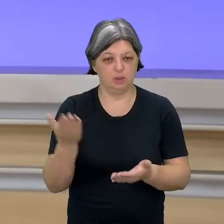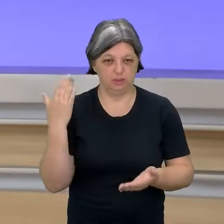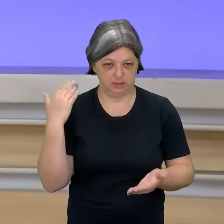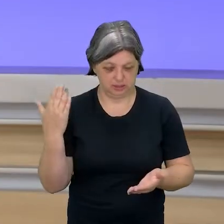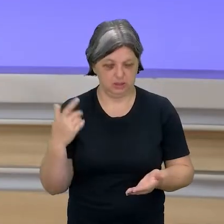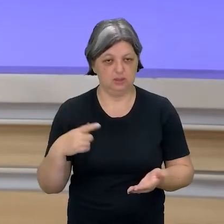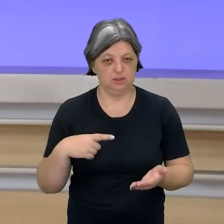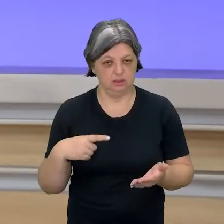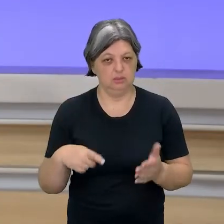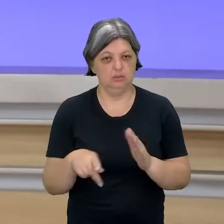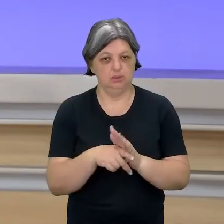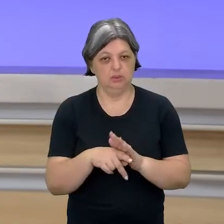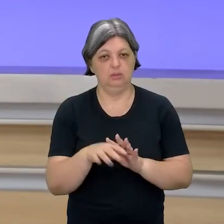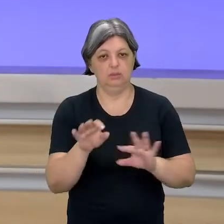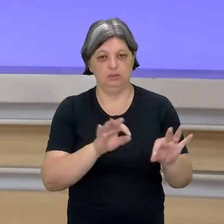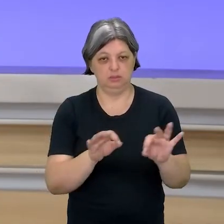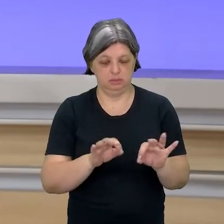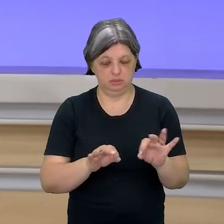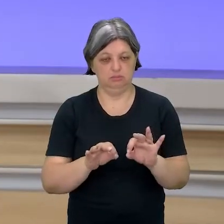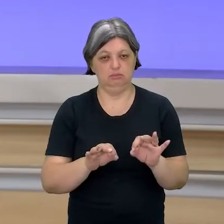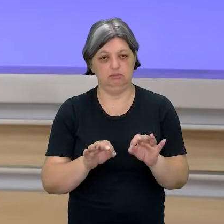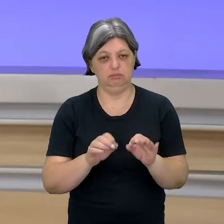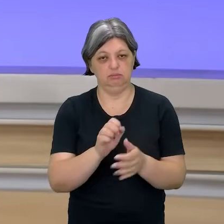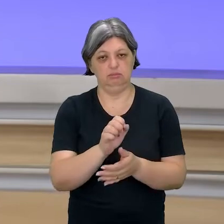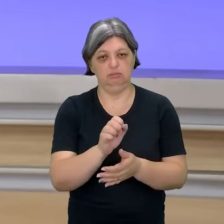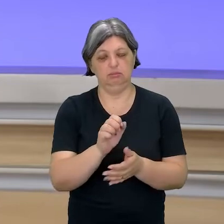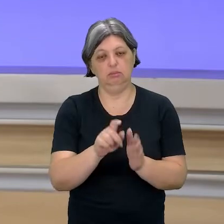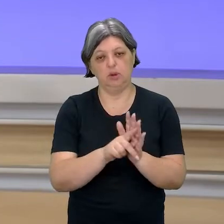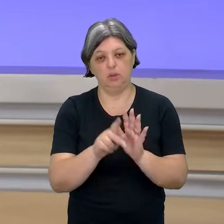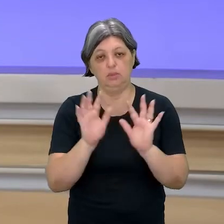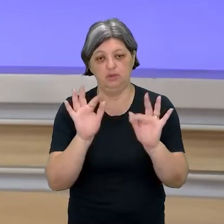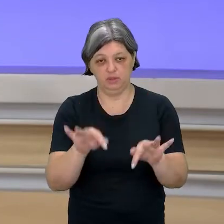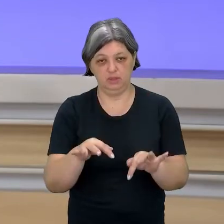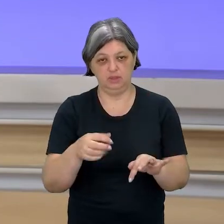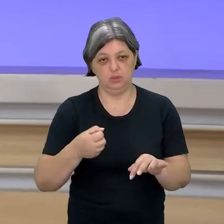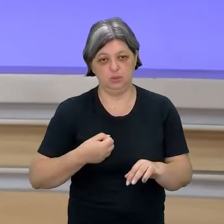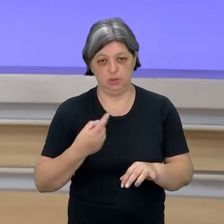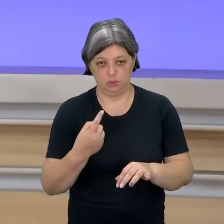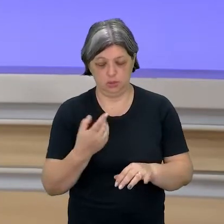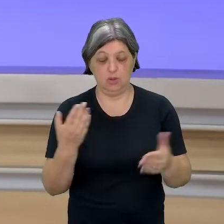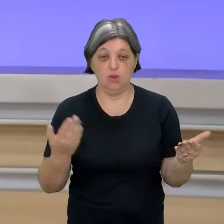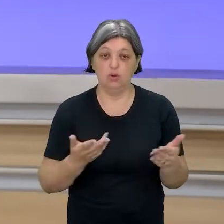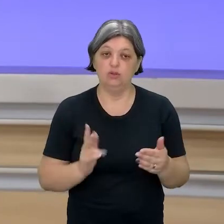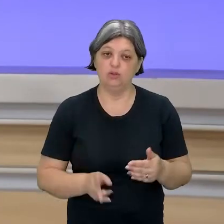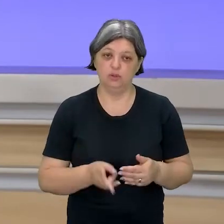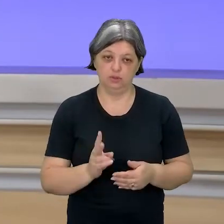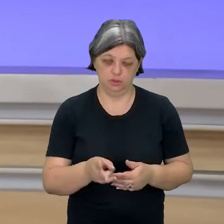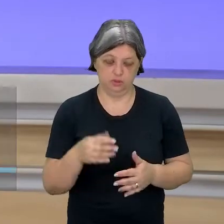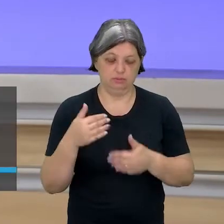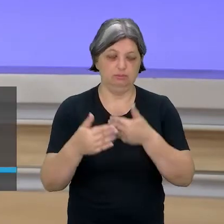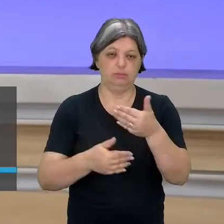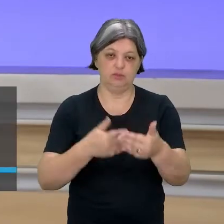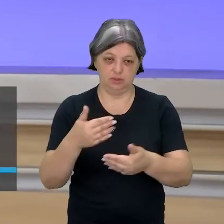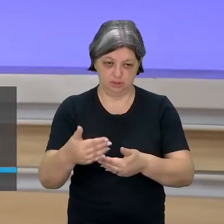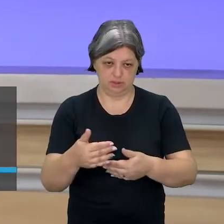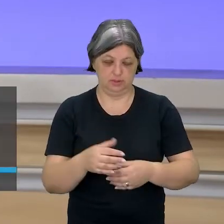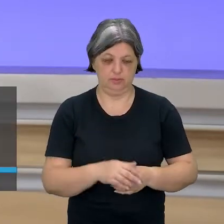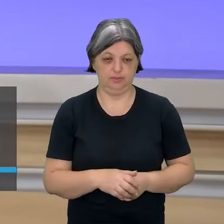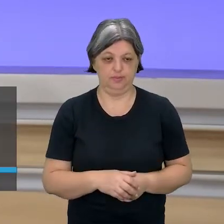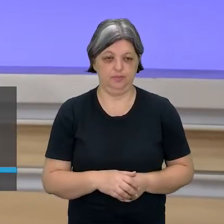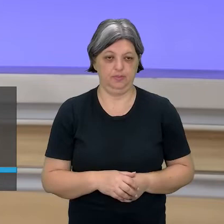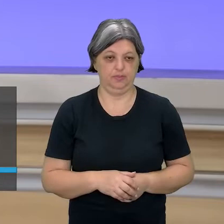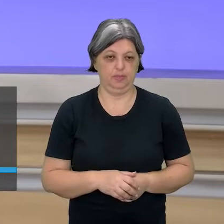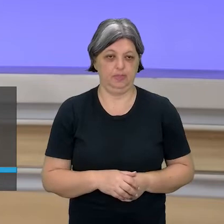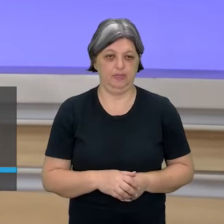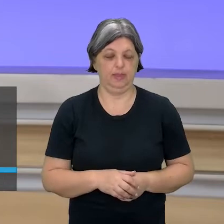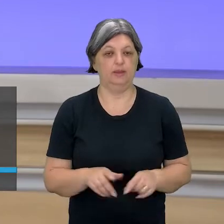a sistematização 1 e na aula de hoje a gente vai continuar esse processo de sistematização e vamos